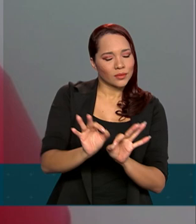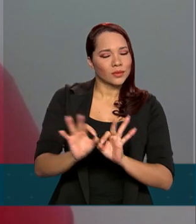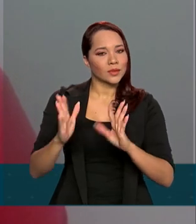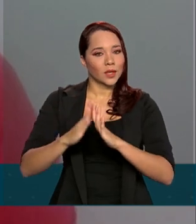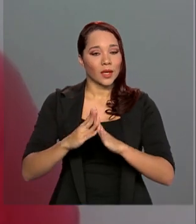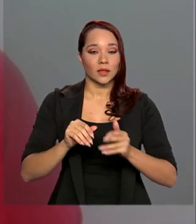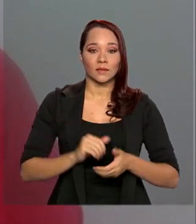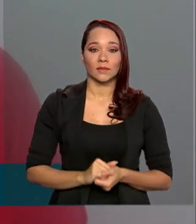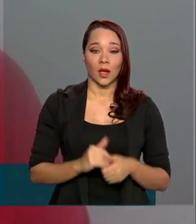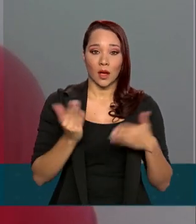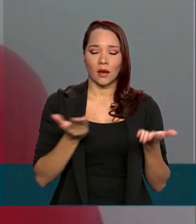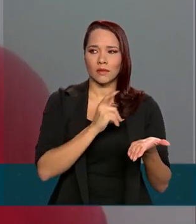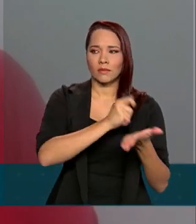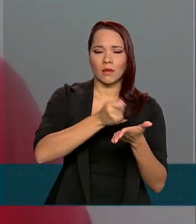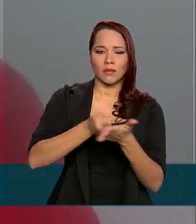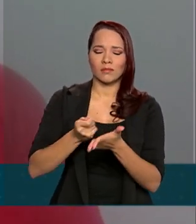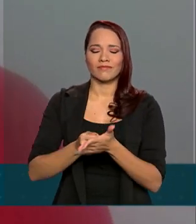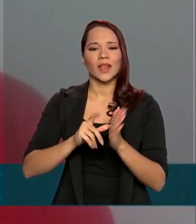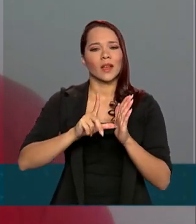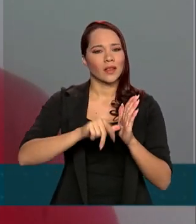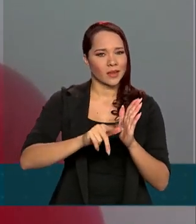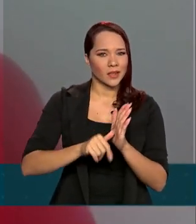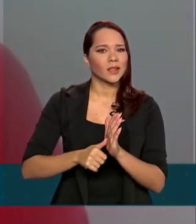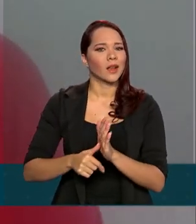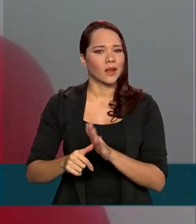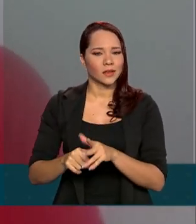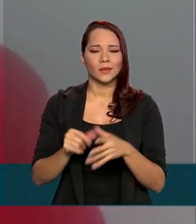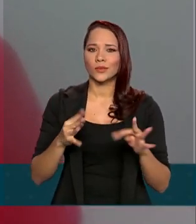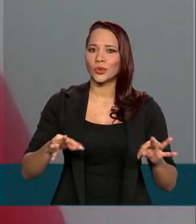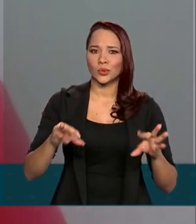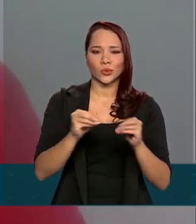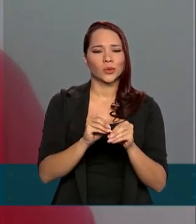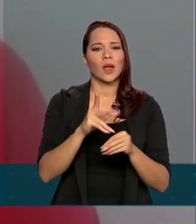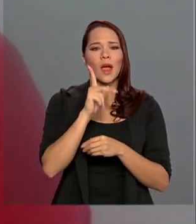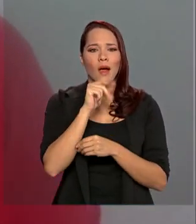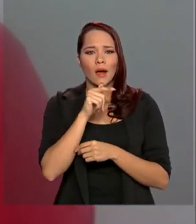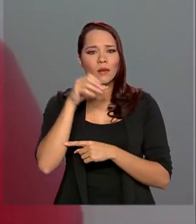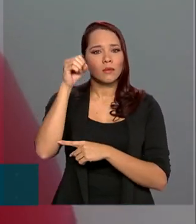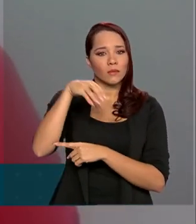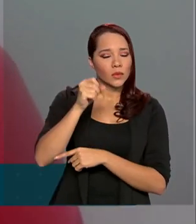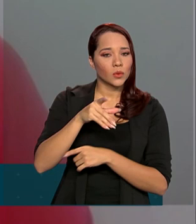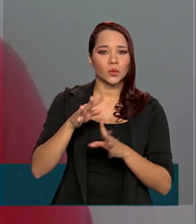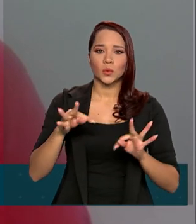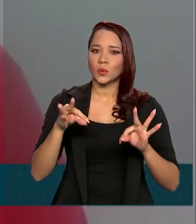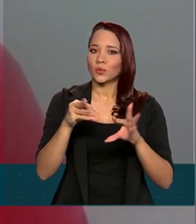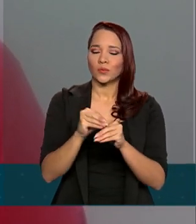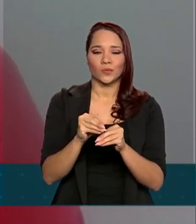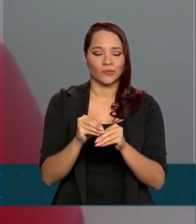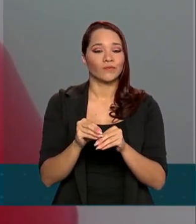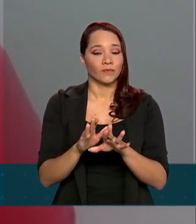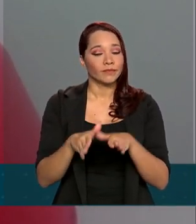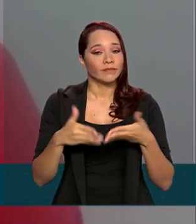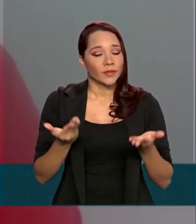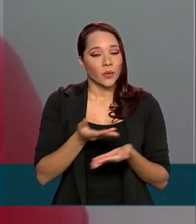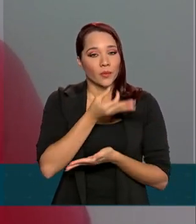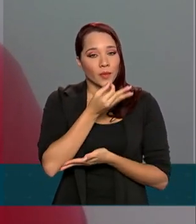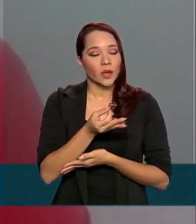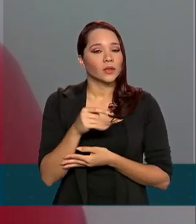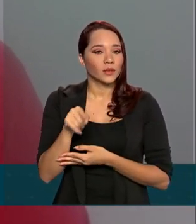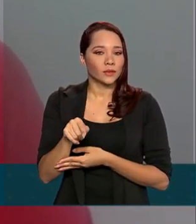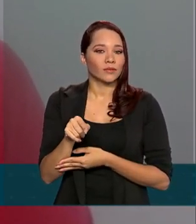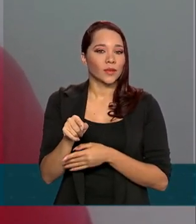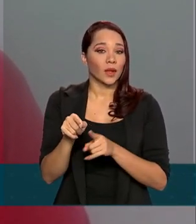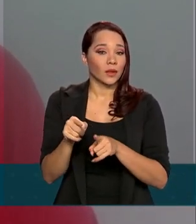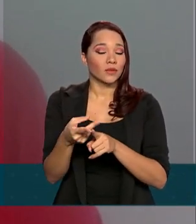Estou com minhas contas atrasadas, todas, água, luz, tudo. Então, acho que é isso, veio